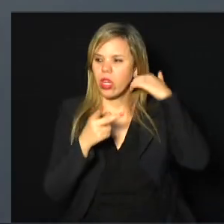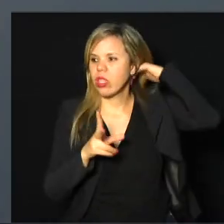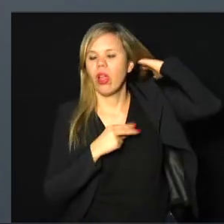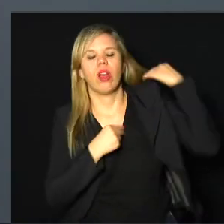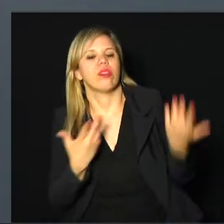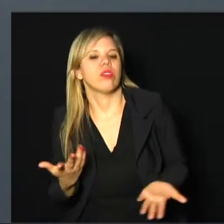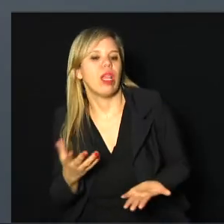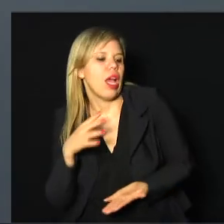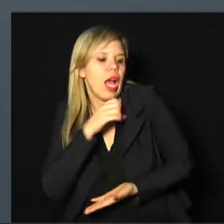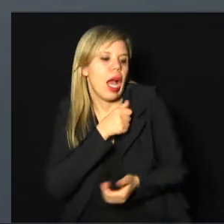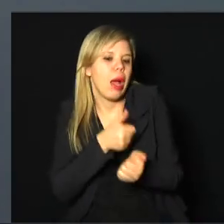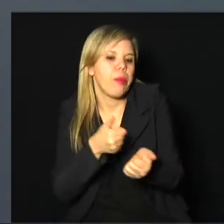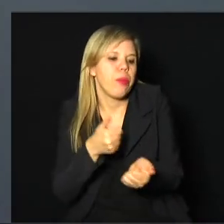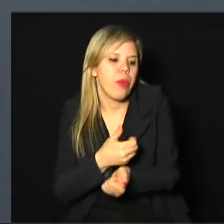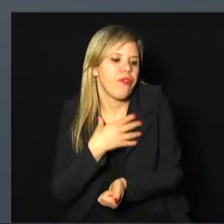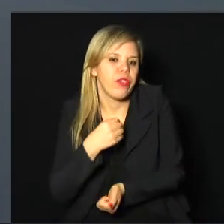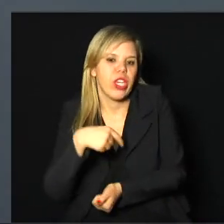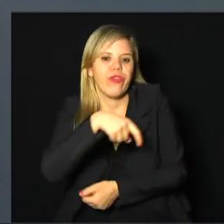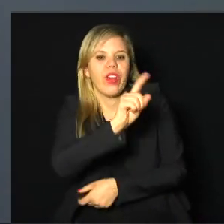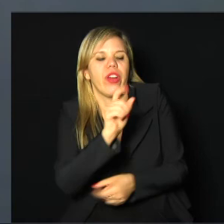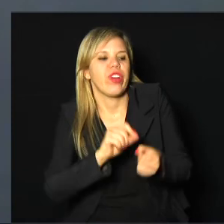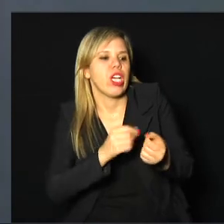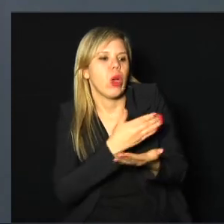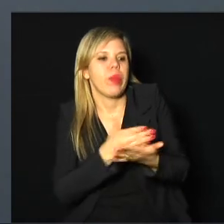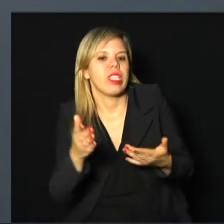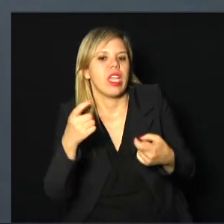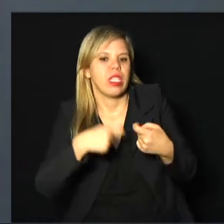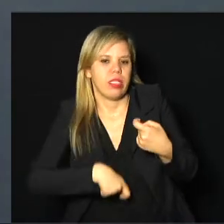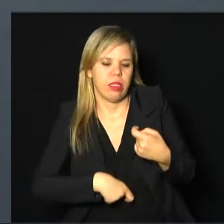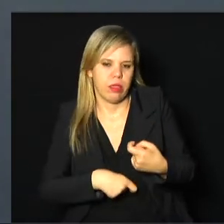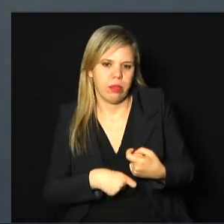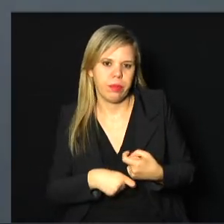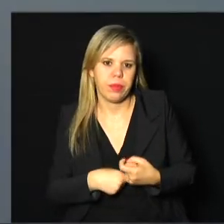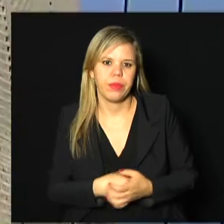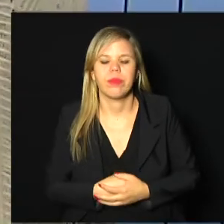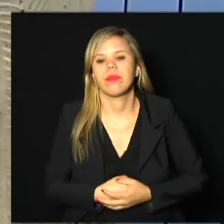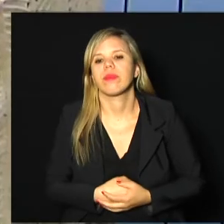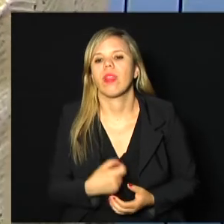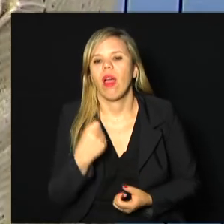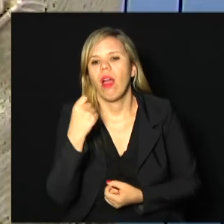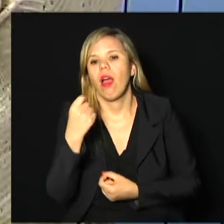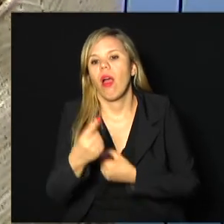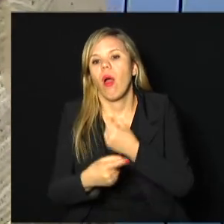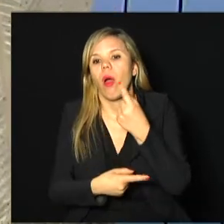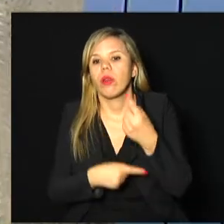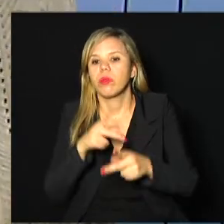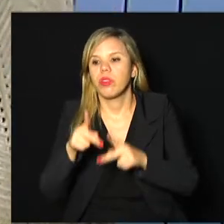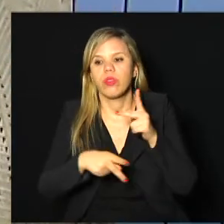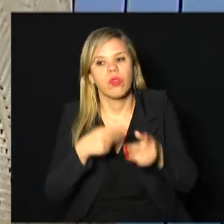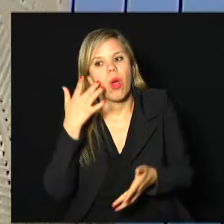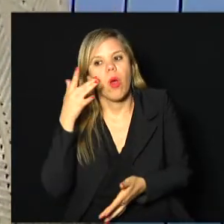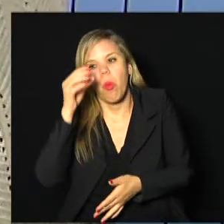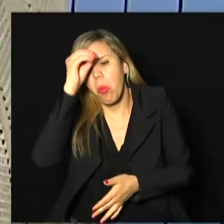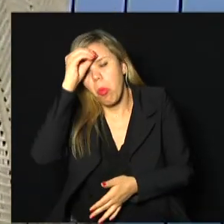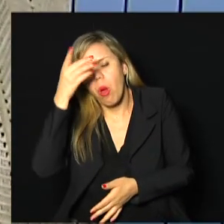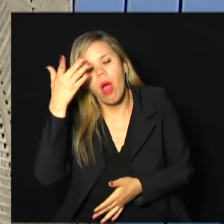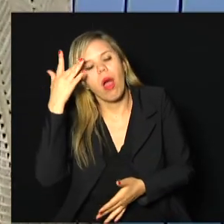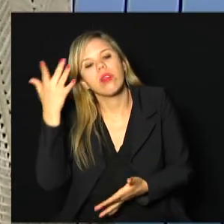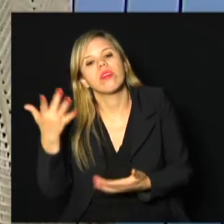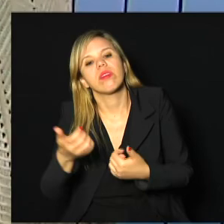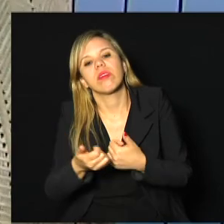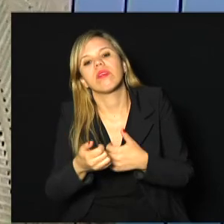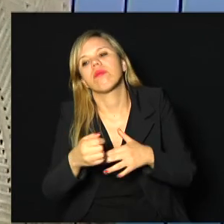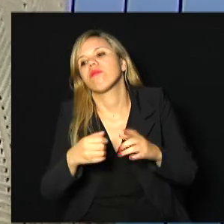falando que, nossa, logo, logo, o meu filho, minha filha vão iniciar atividade sexual. É um assunto que ainda envolve alguns tabus e preconceitos, né? De